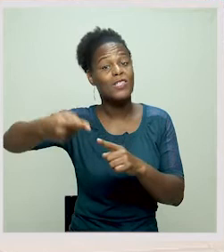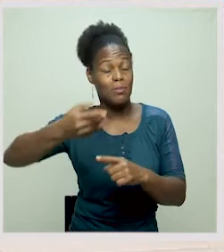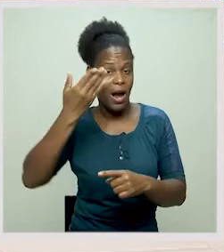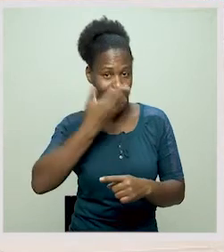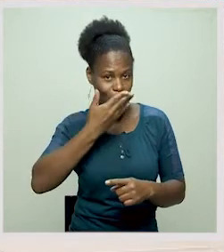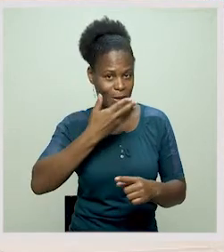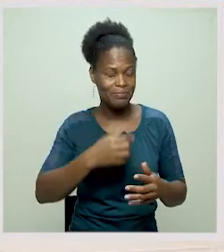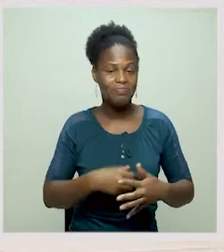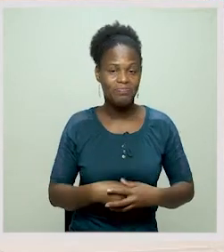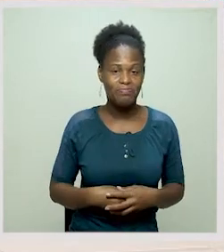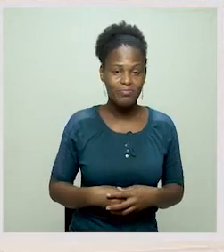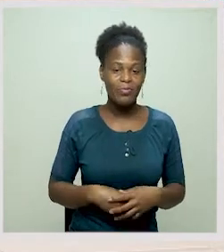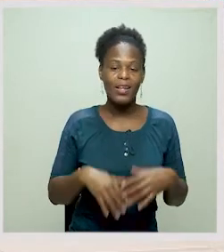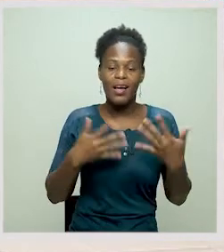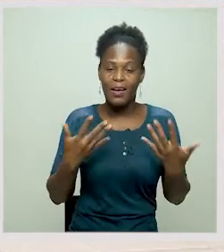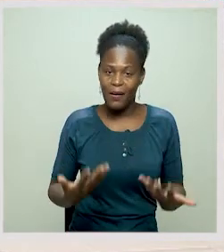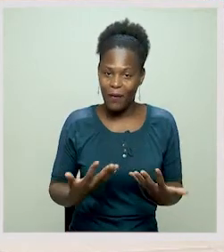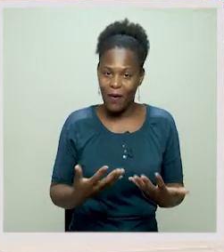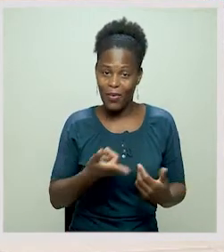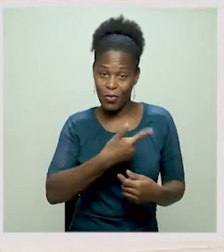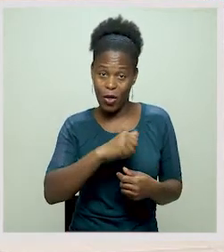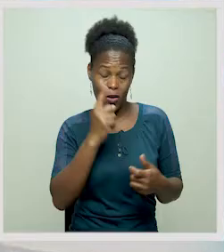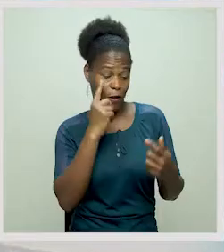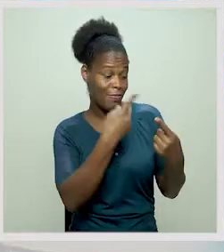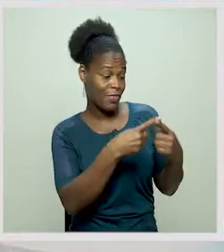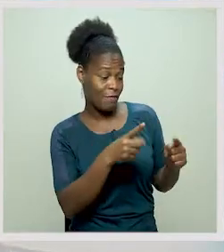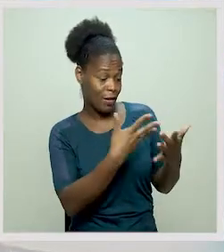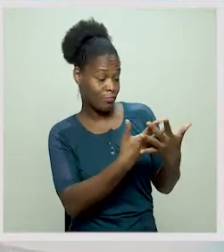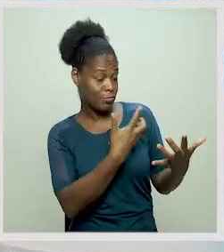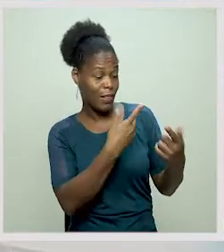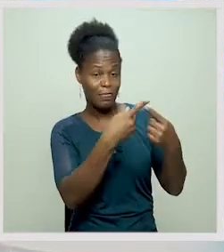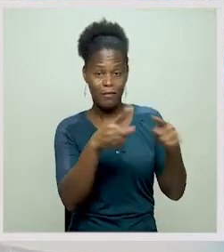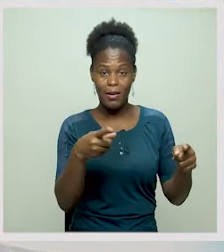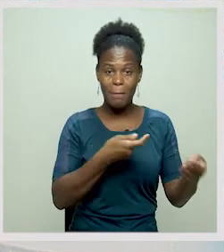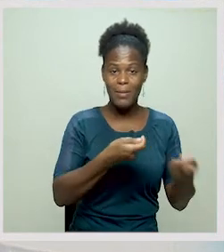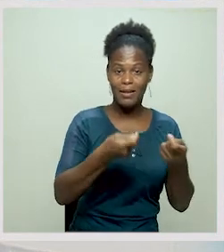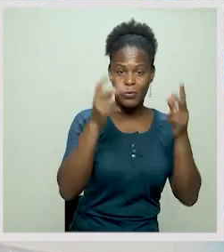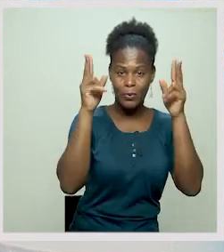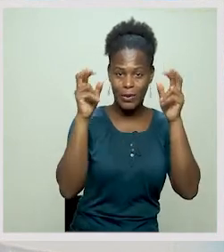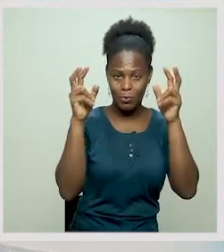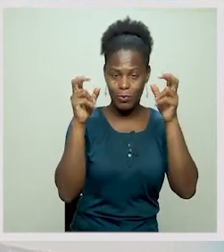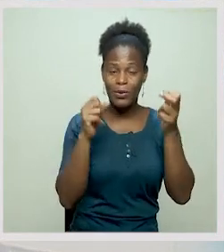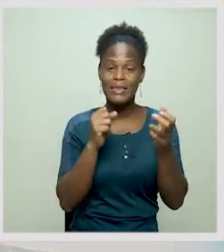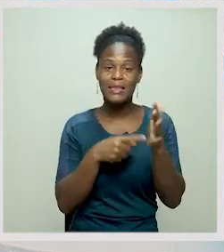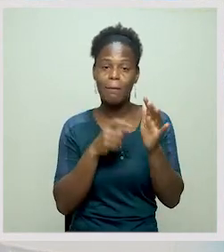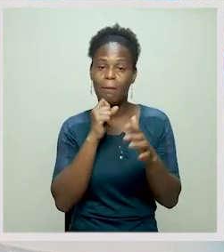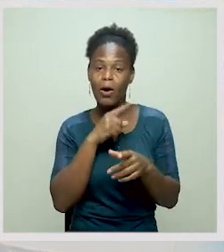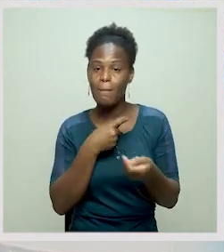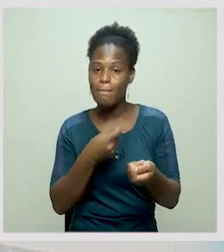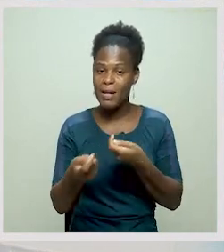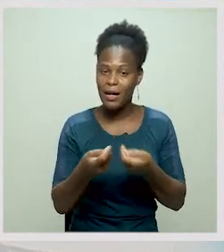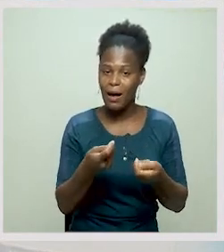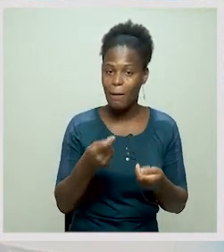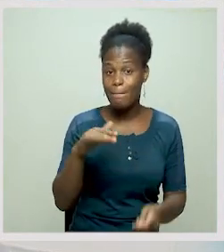aula. Agora nós vamos distinguir o mercado de títulos, que pode ser o